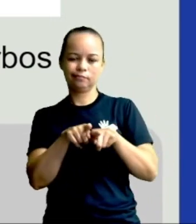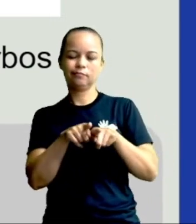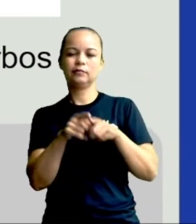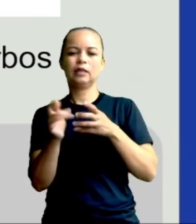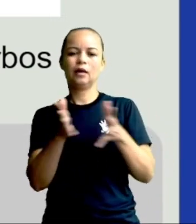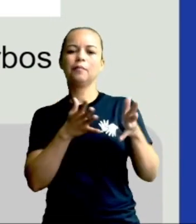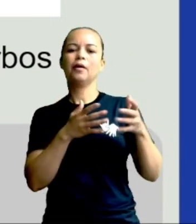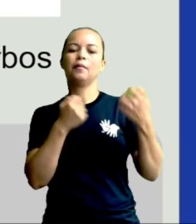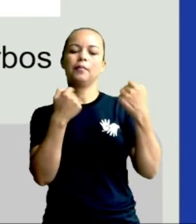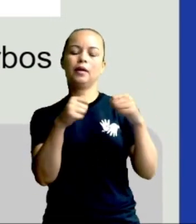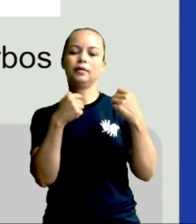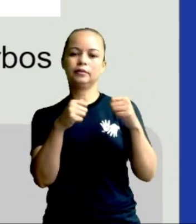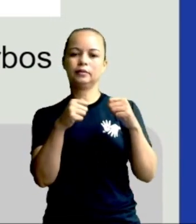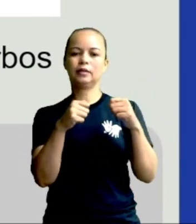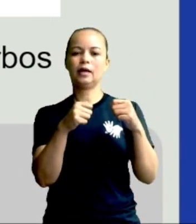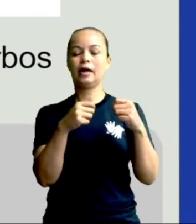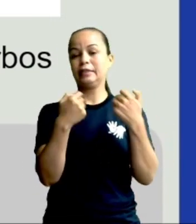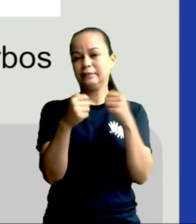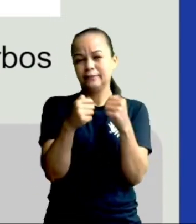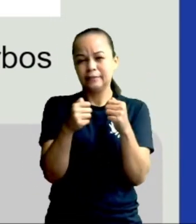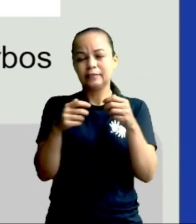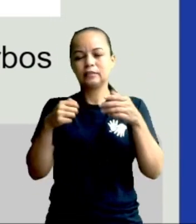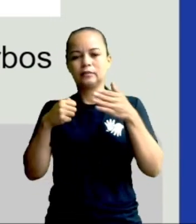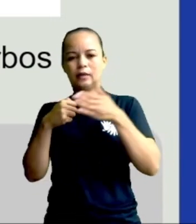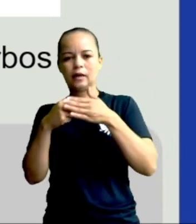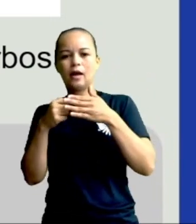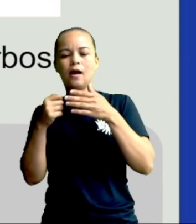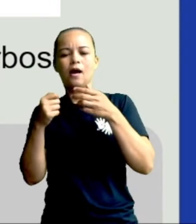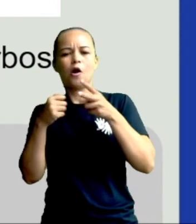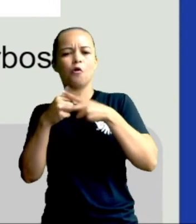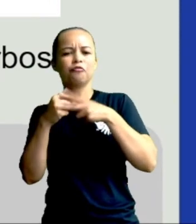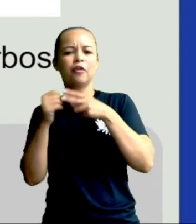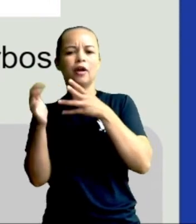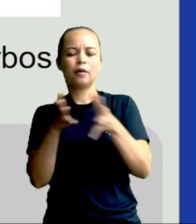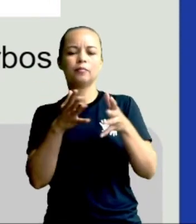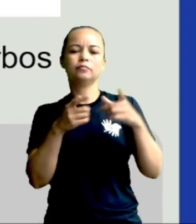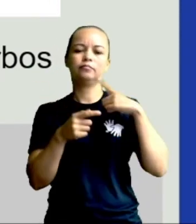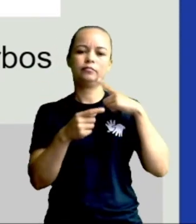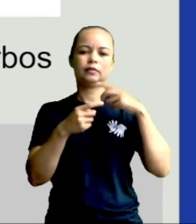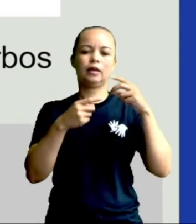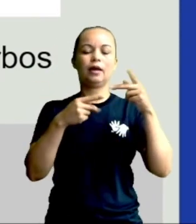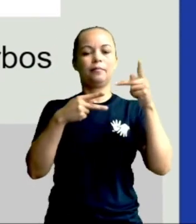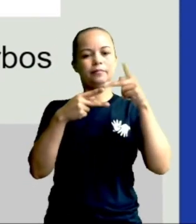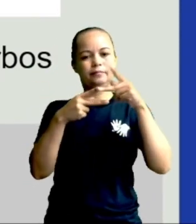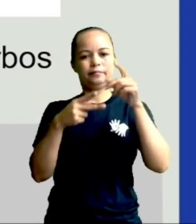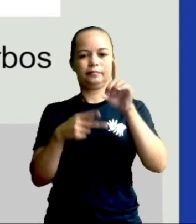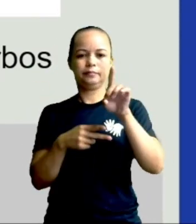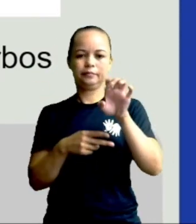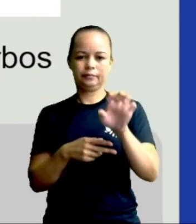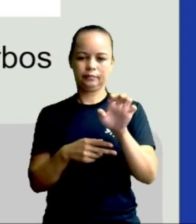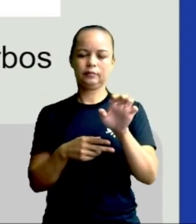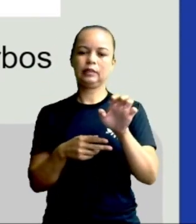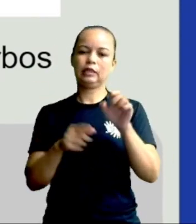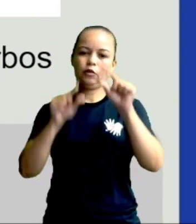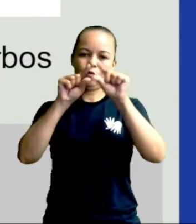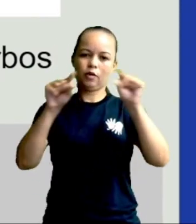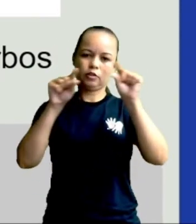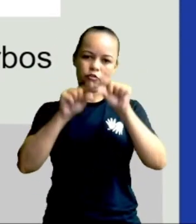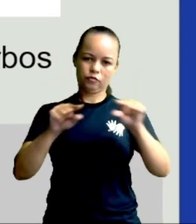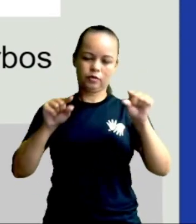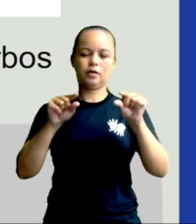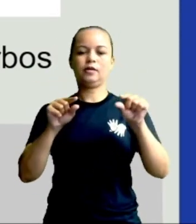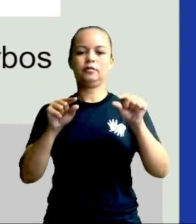verbo precisar e o verbo necessitar eles vêm acompanhados da preposição bom então as frases estão